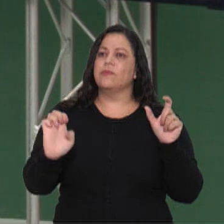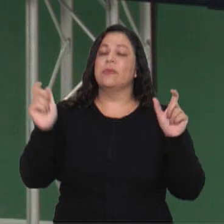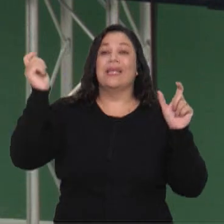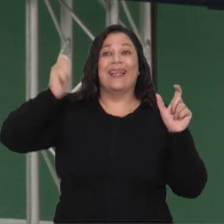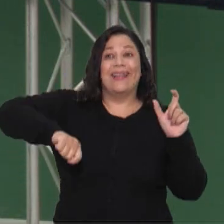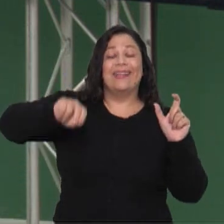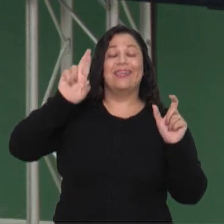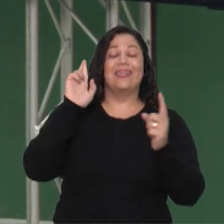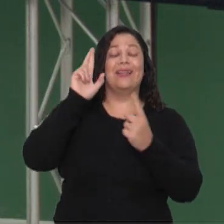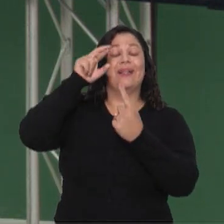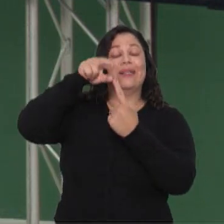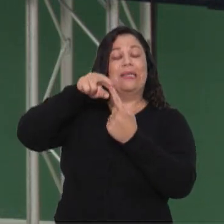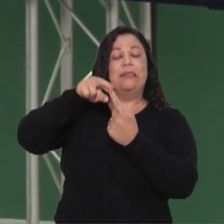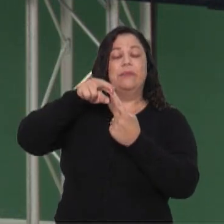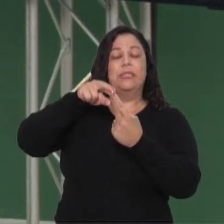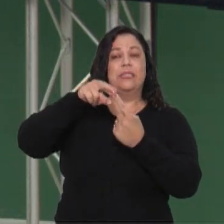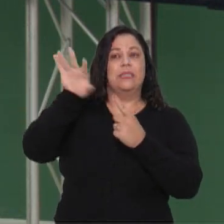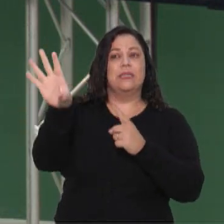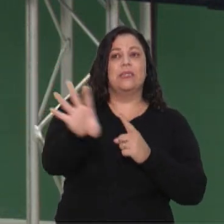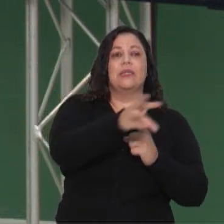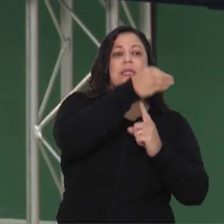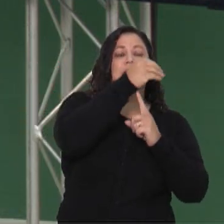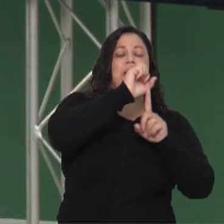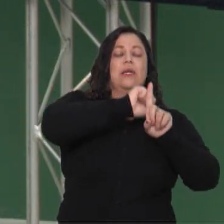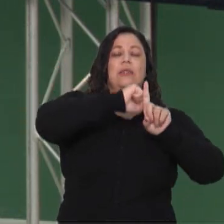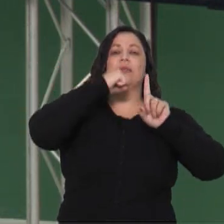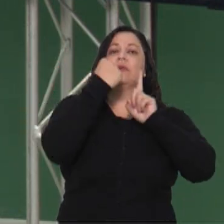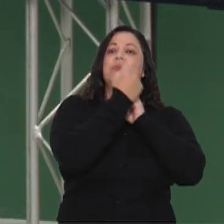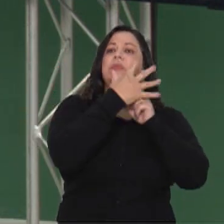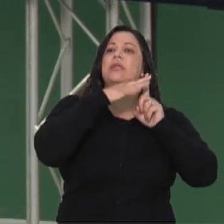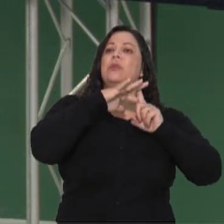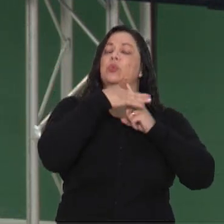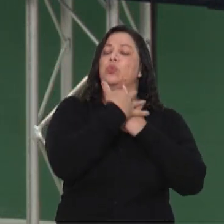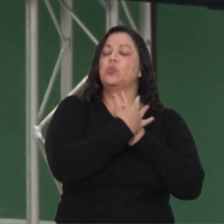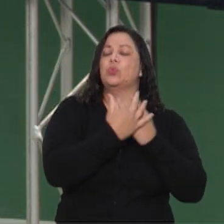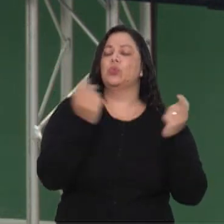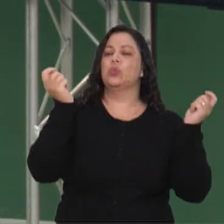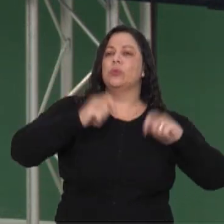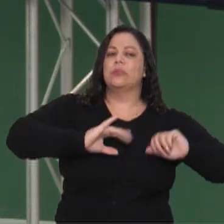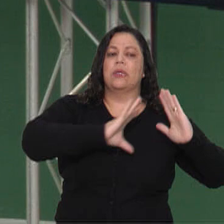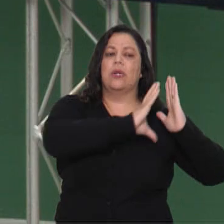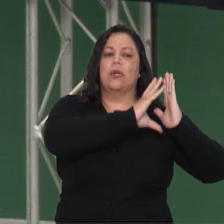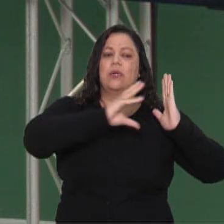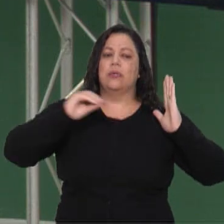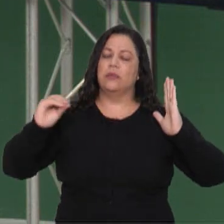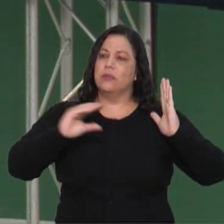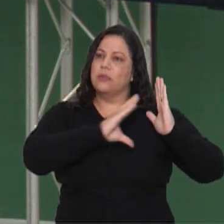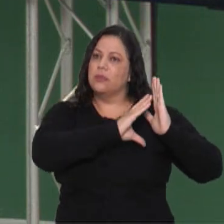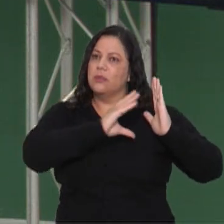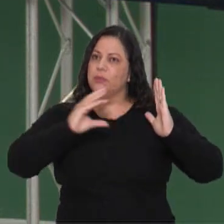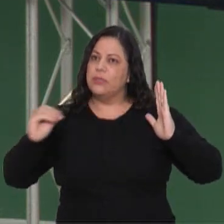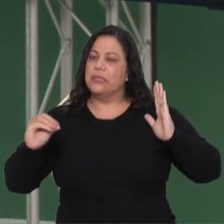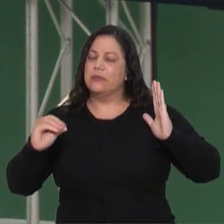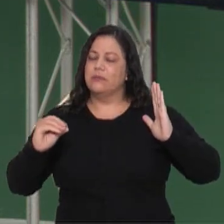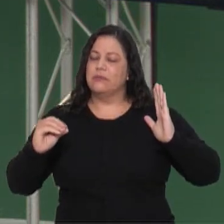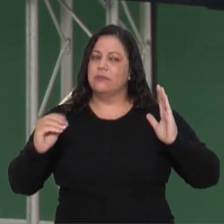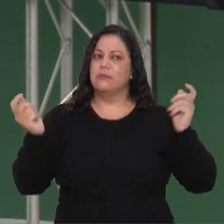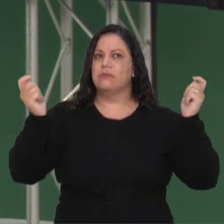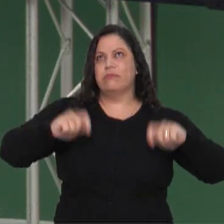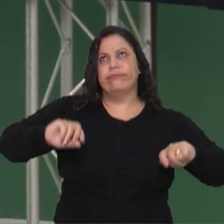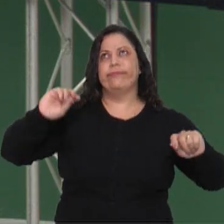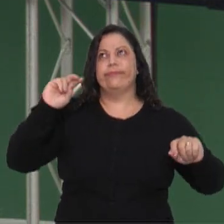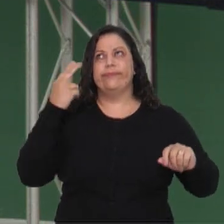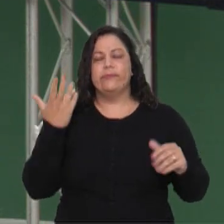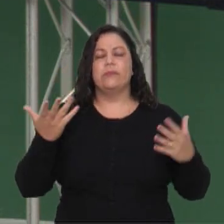que representa a arte para a sociedade. A arte vai ser o quê? A imitação da imitação. Ou